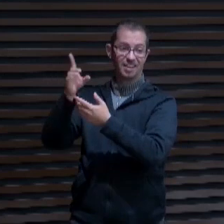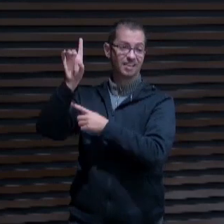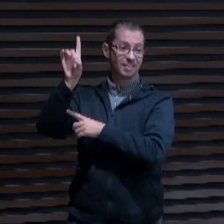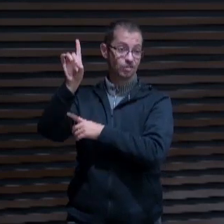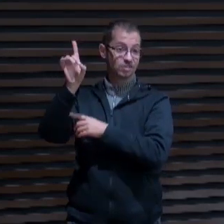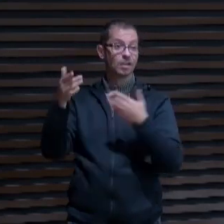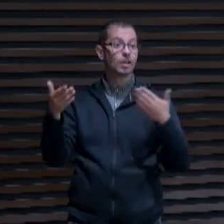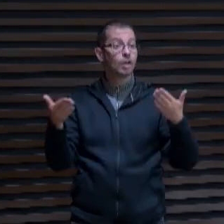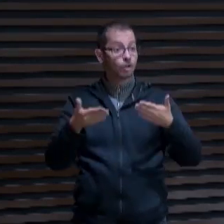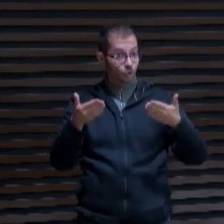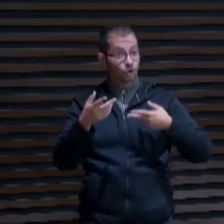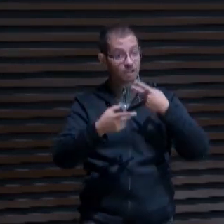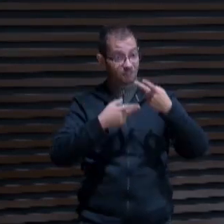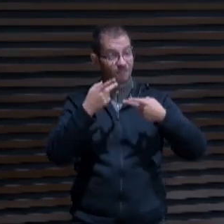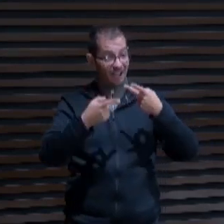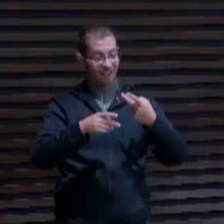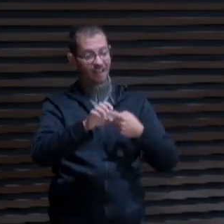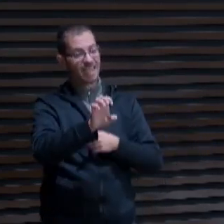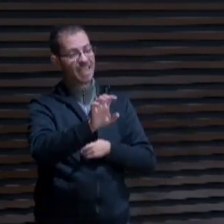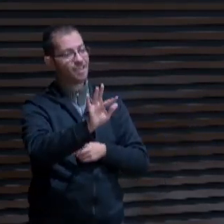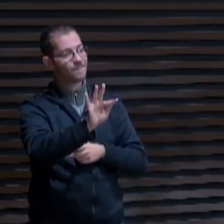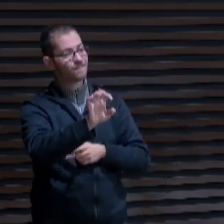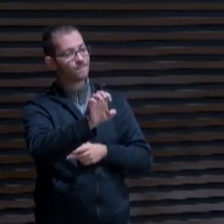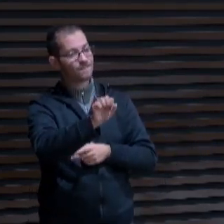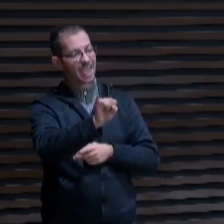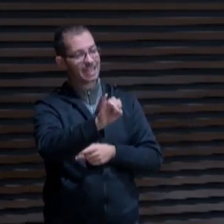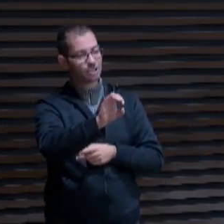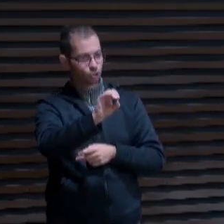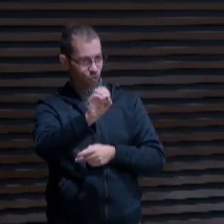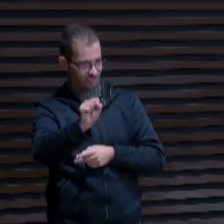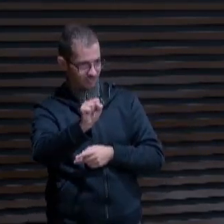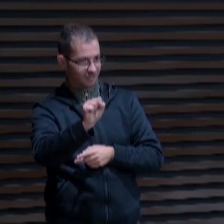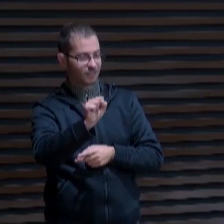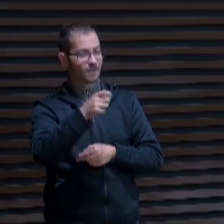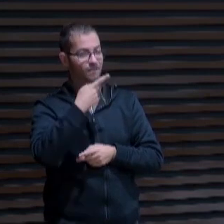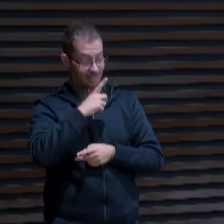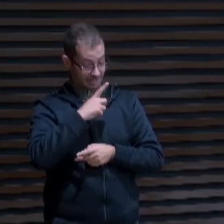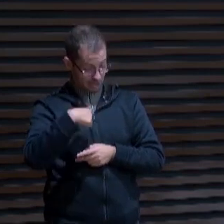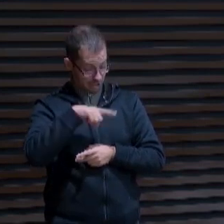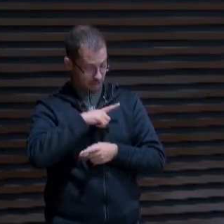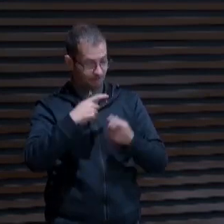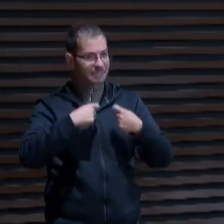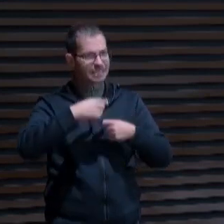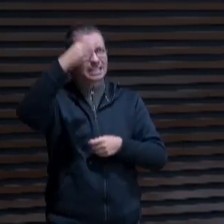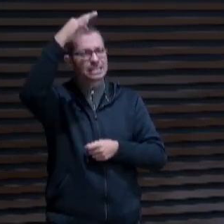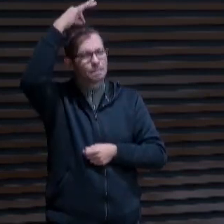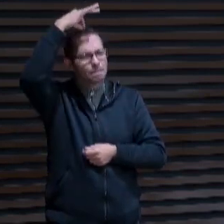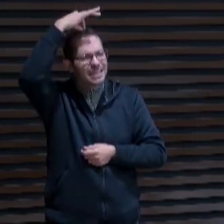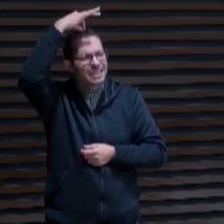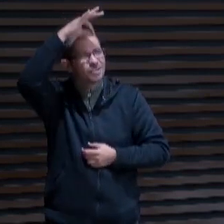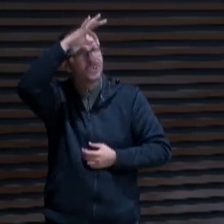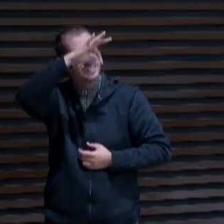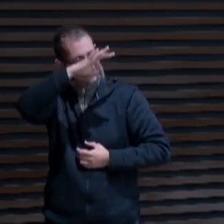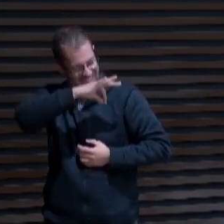também, o texto de Efésios 5:18 diz que nós precisamos ser cheios do Espírito e que falando uns